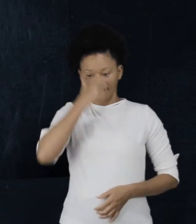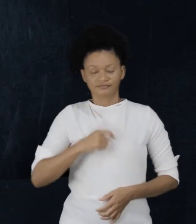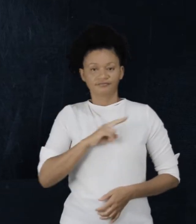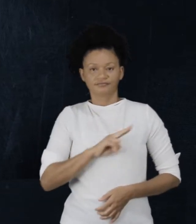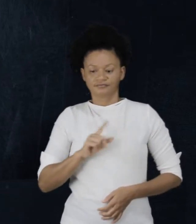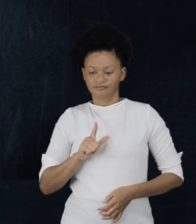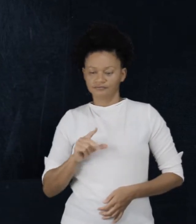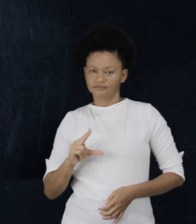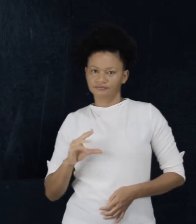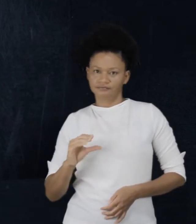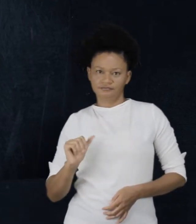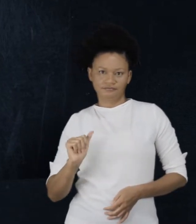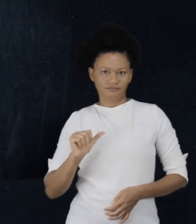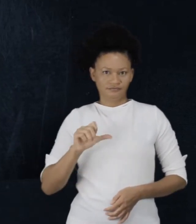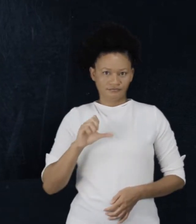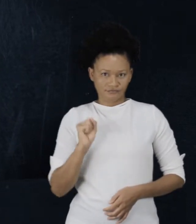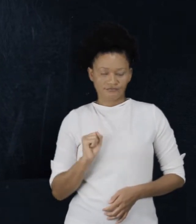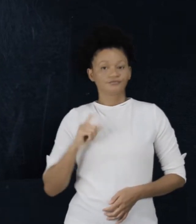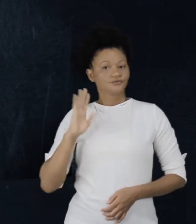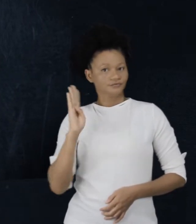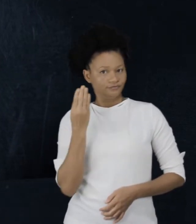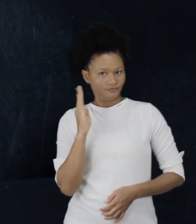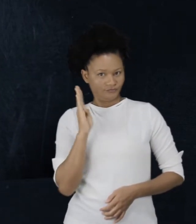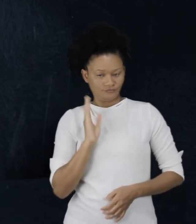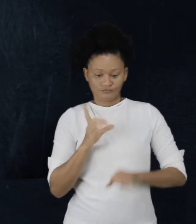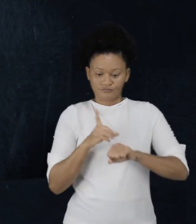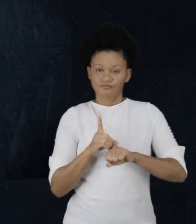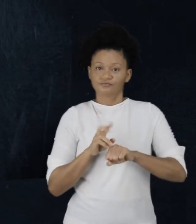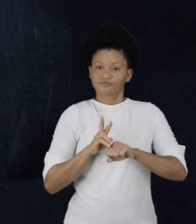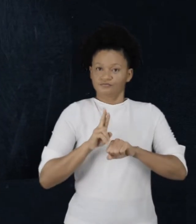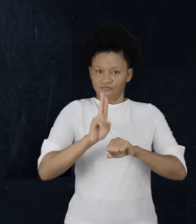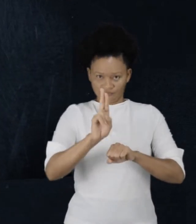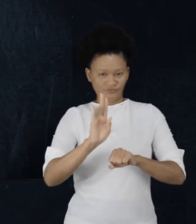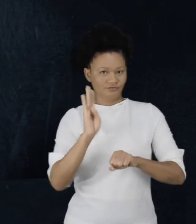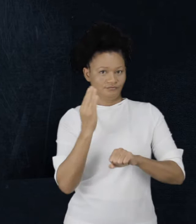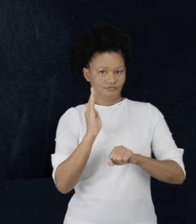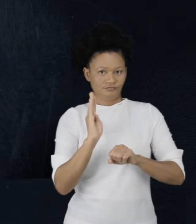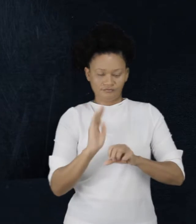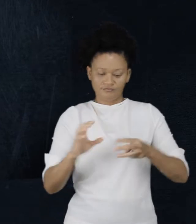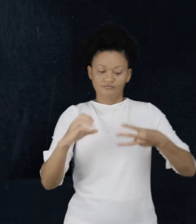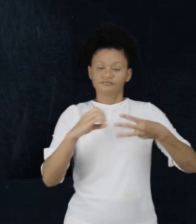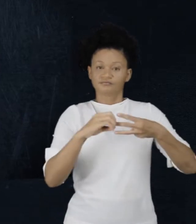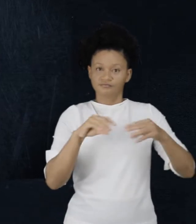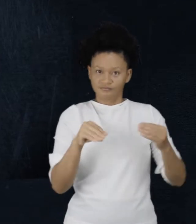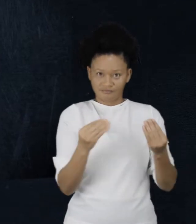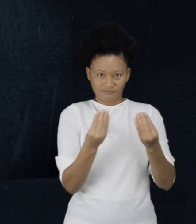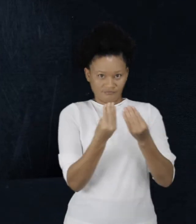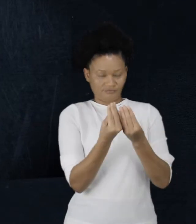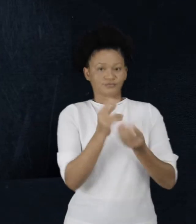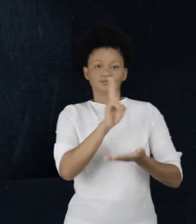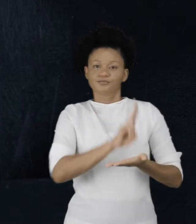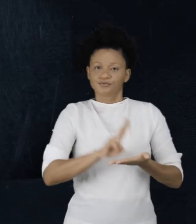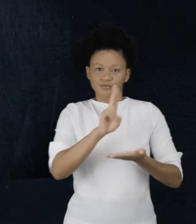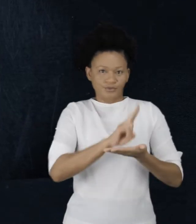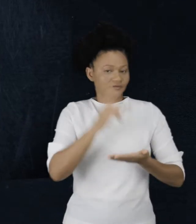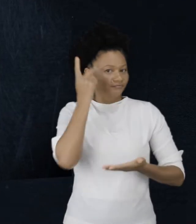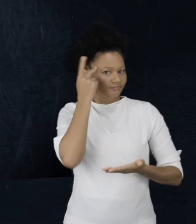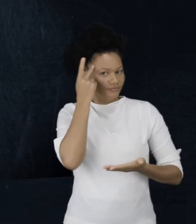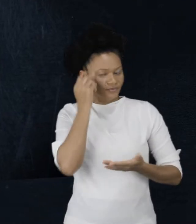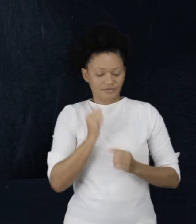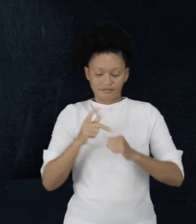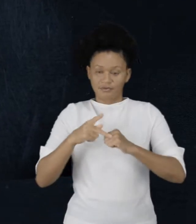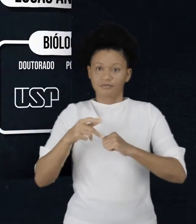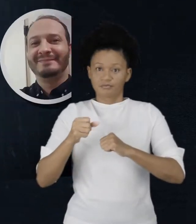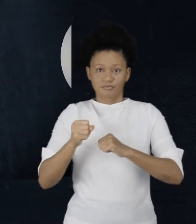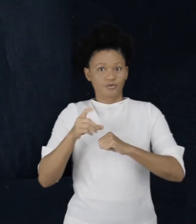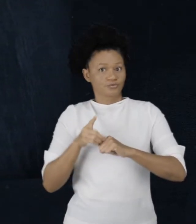Olá, meu nome é Lucas Anhesini, sou biólogo com doutorado em Biologia Celular e Molecular pela Universidade de São Paulo e pós-doutorado pela Universidade